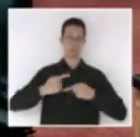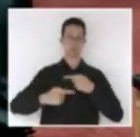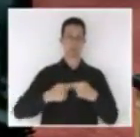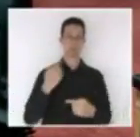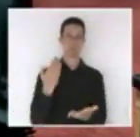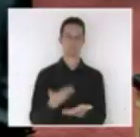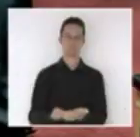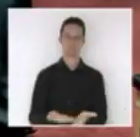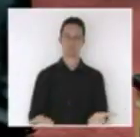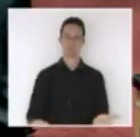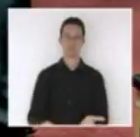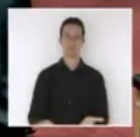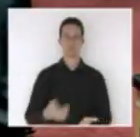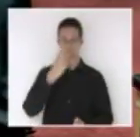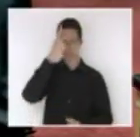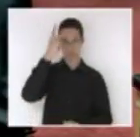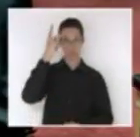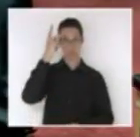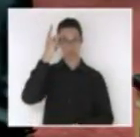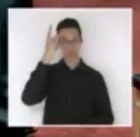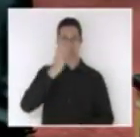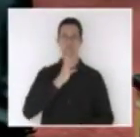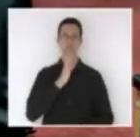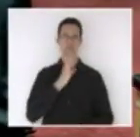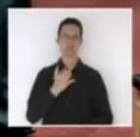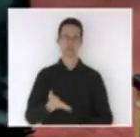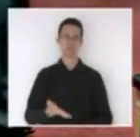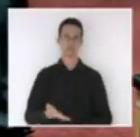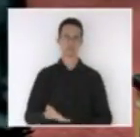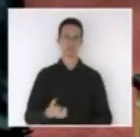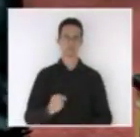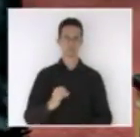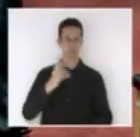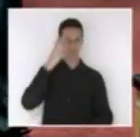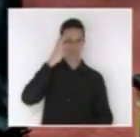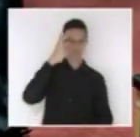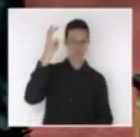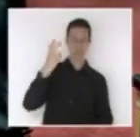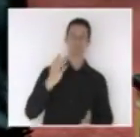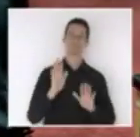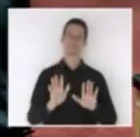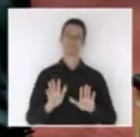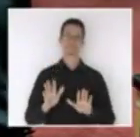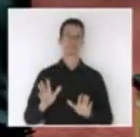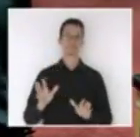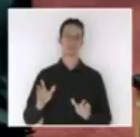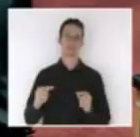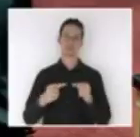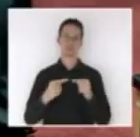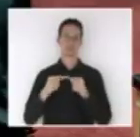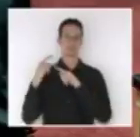fato ignora, mesmo um gênio ou um artista, não é tradicionalista e deve assistir de fora.